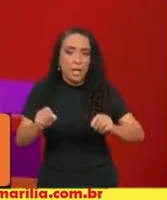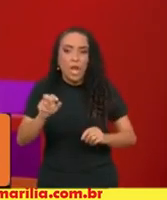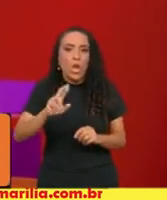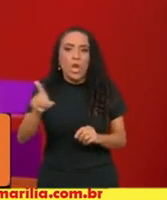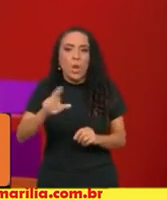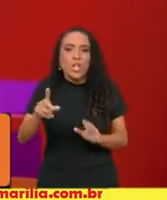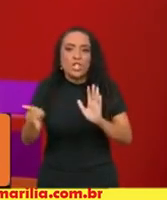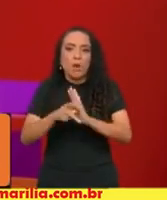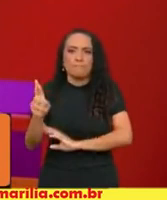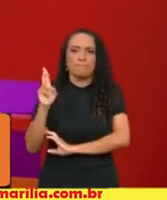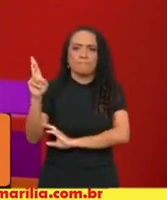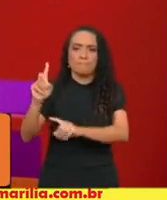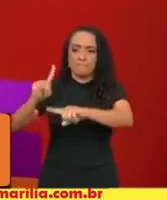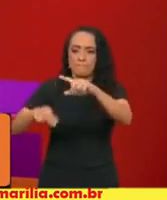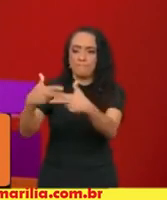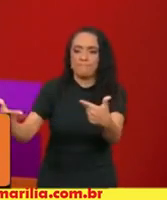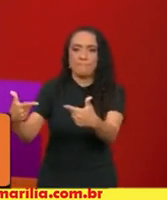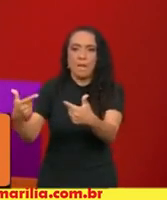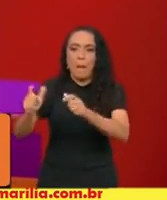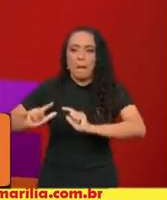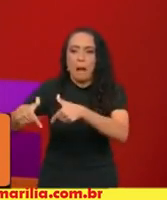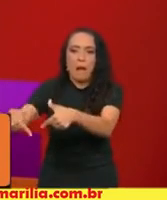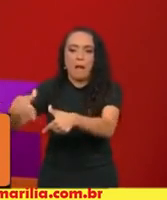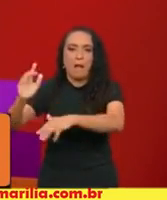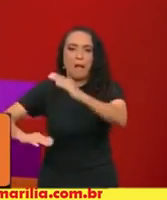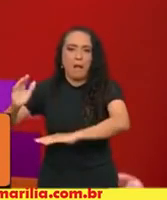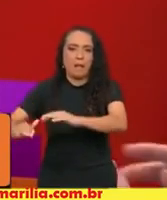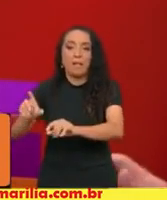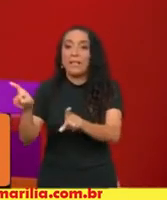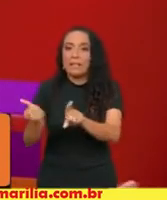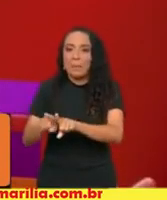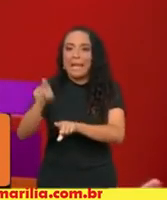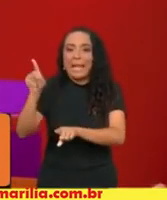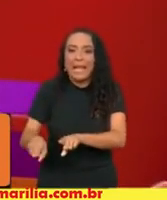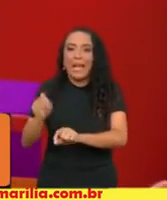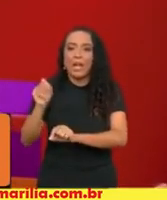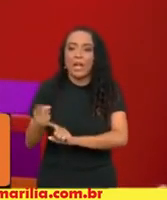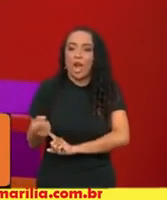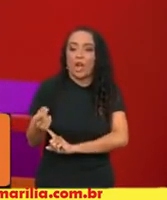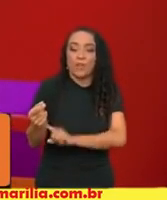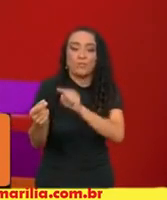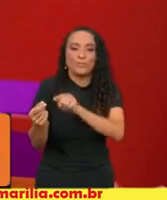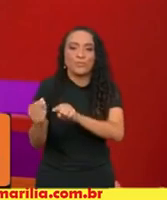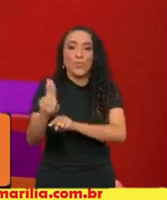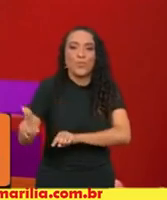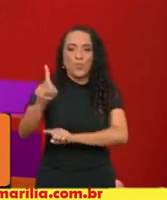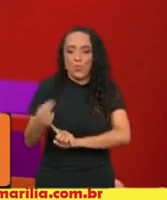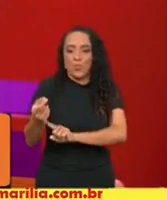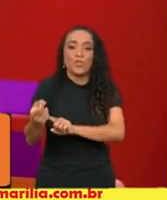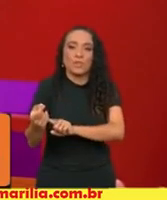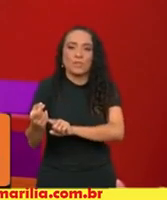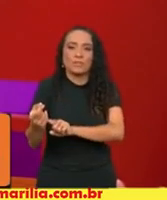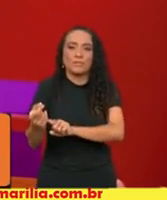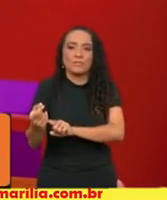apenas propriedade. E não é apenas mão de obra, né? É também um derivativo financeiro. Isso que é, outra vez, fabuloso, entre